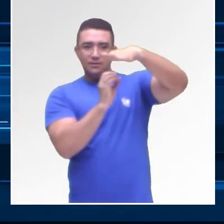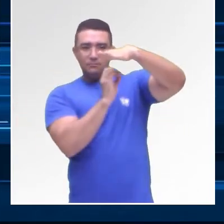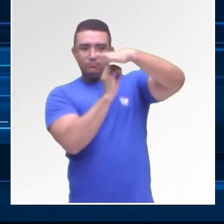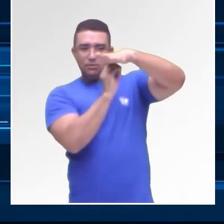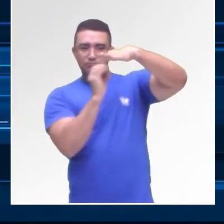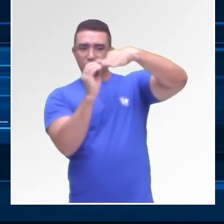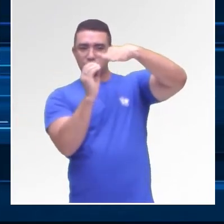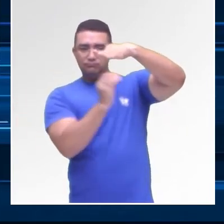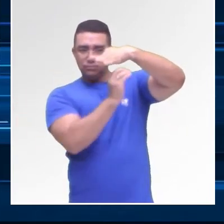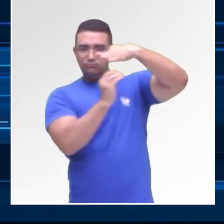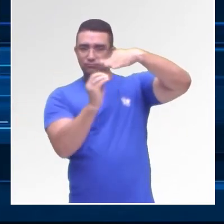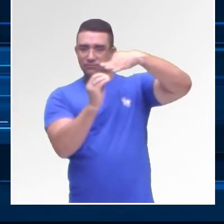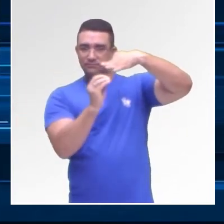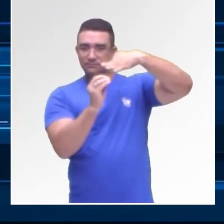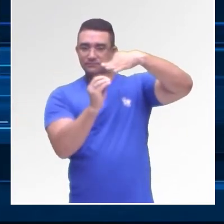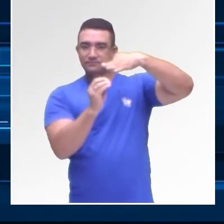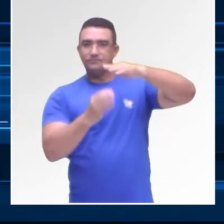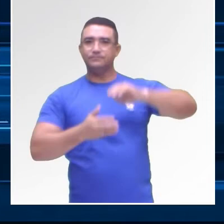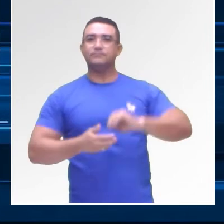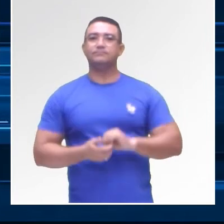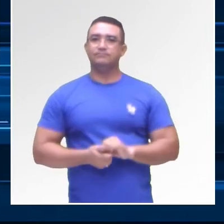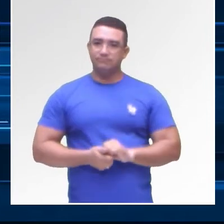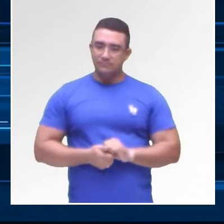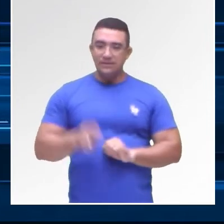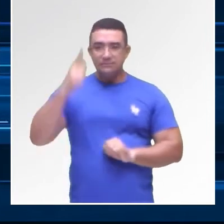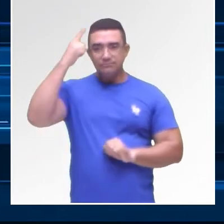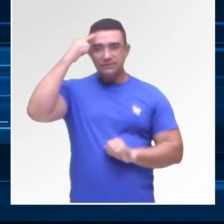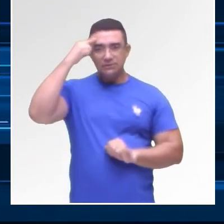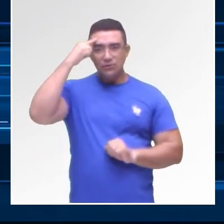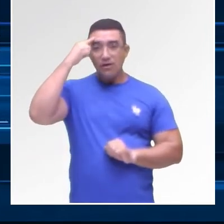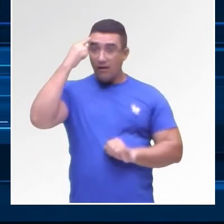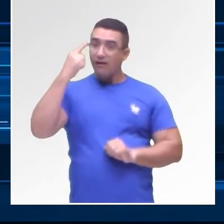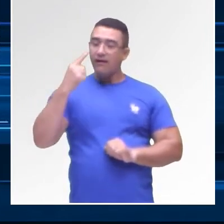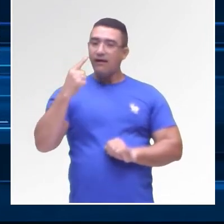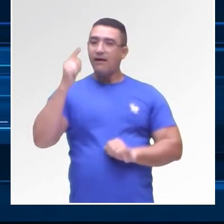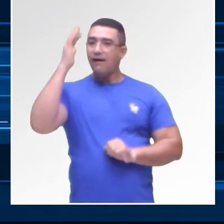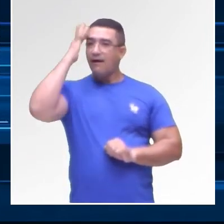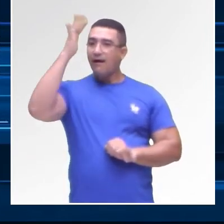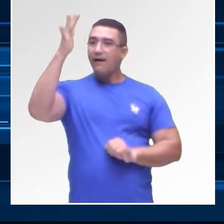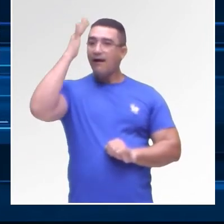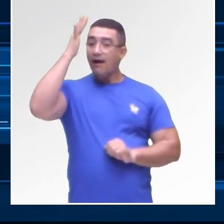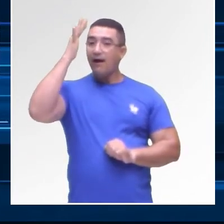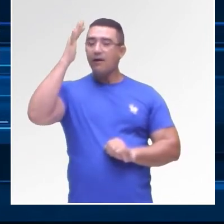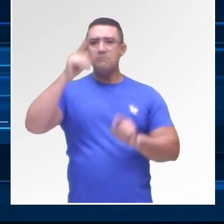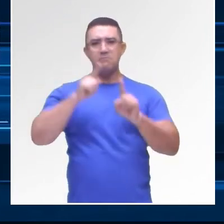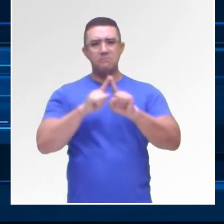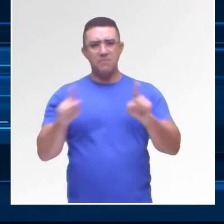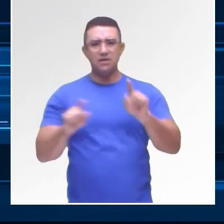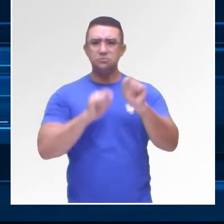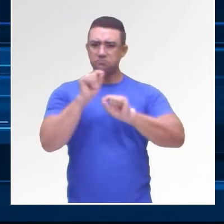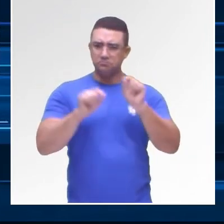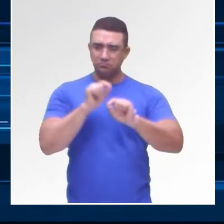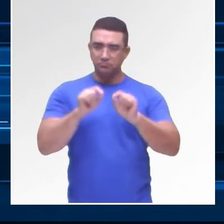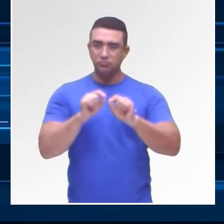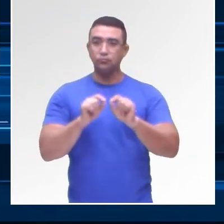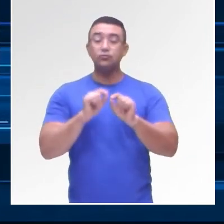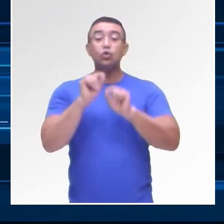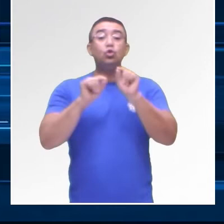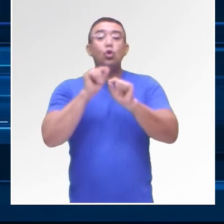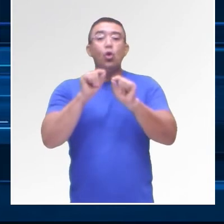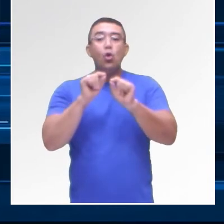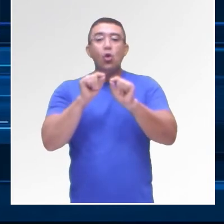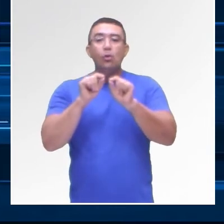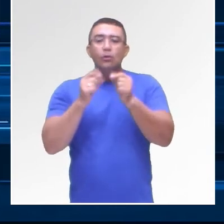bota de patinação de gelo e aí ele pensou em colocar rodas. Só que a forma como